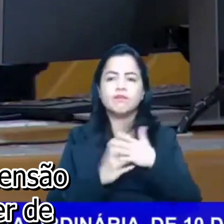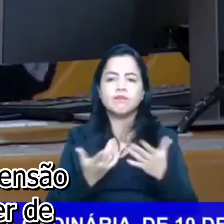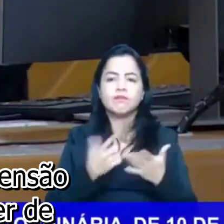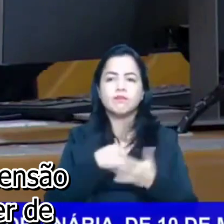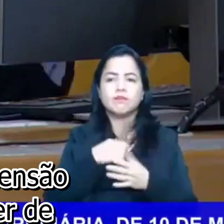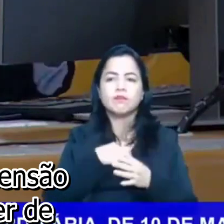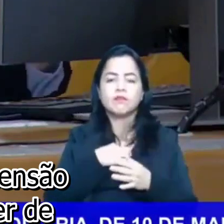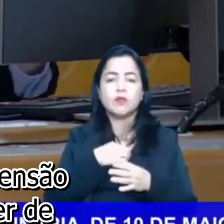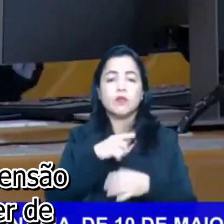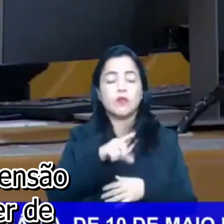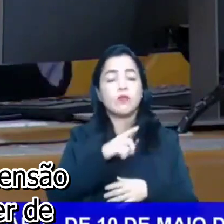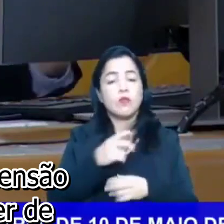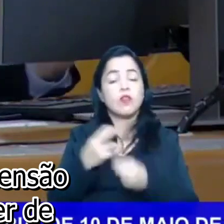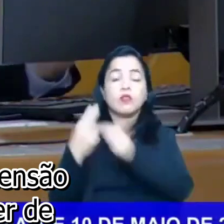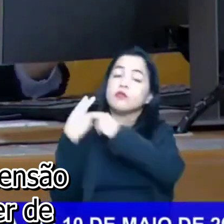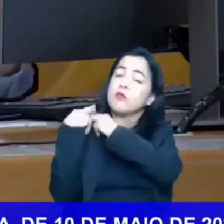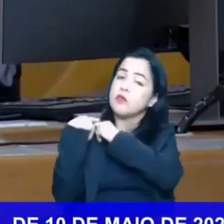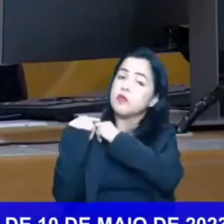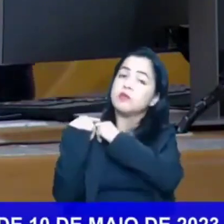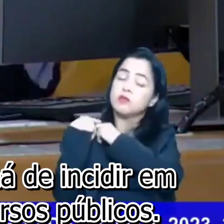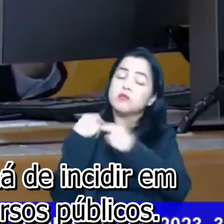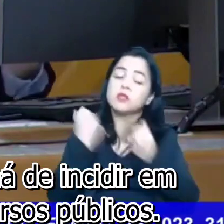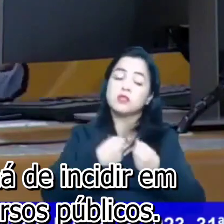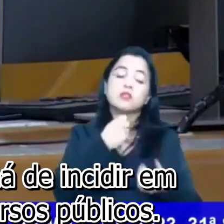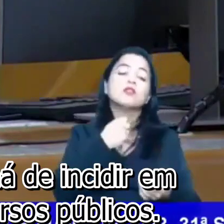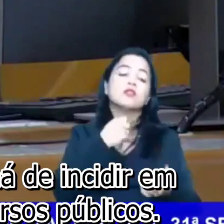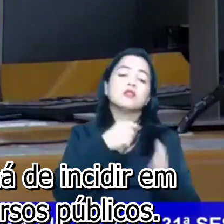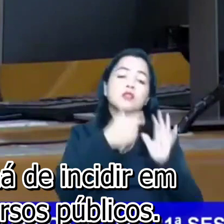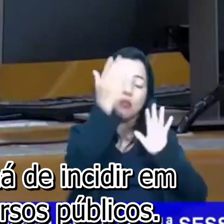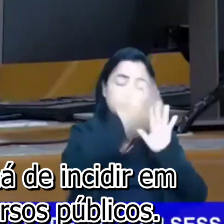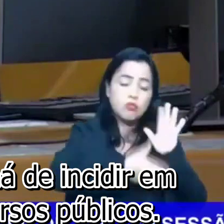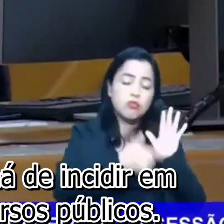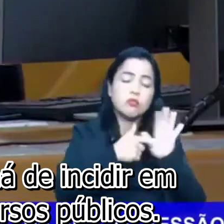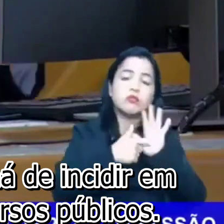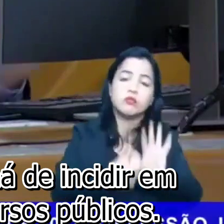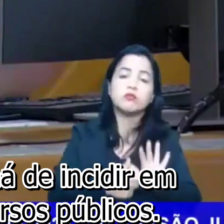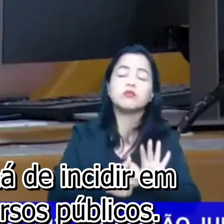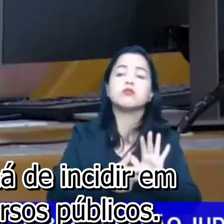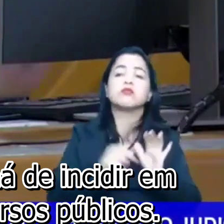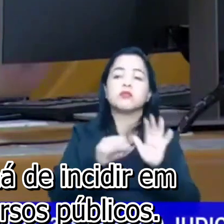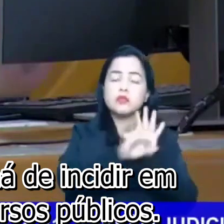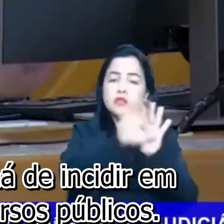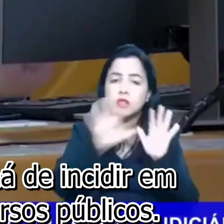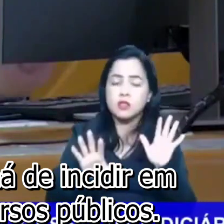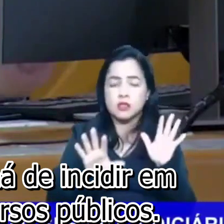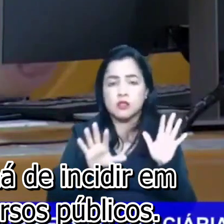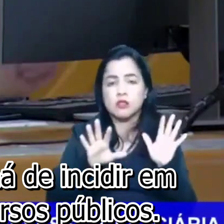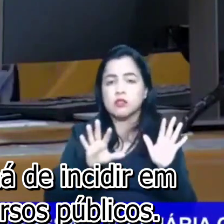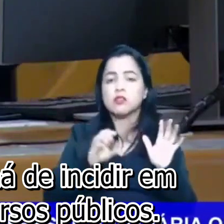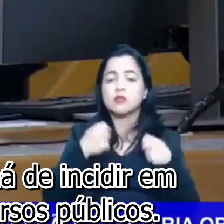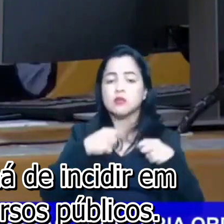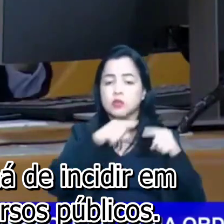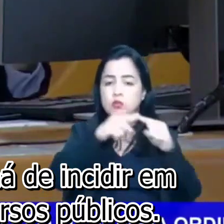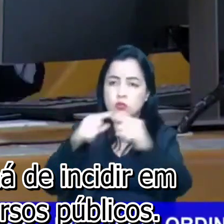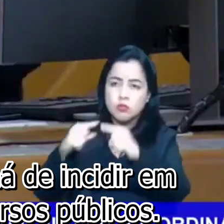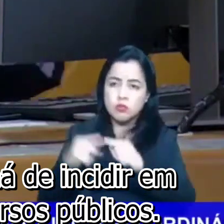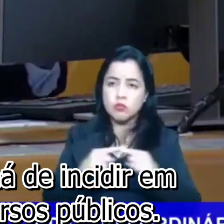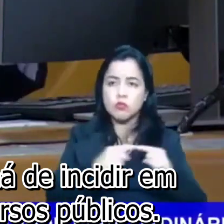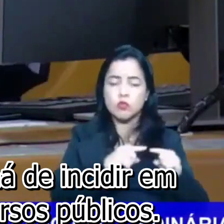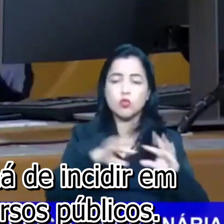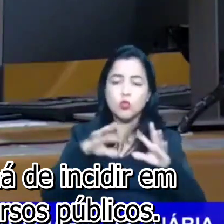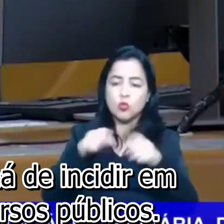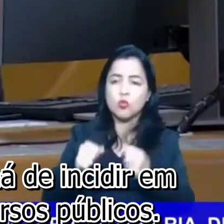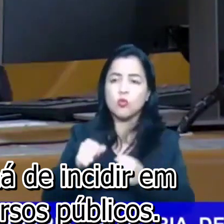a extensão do dever de prestação de contas, o dever de transparência que há de incidir em em todo aquele